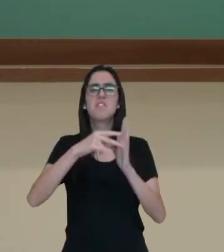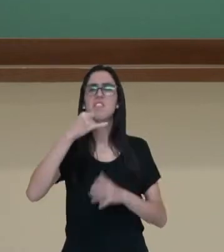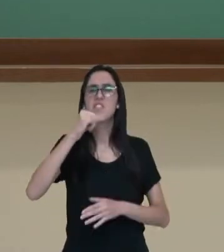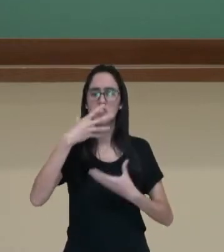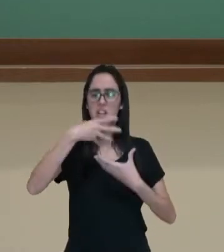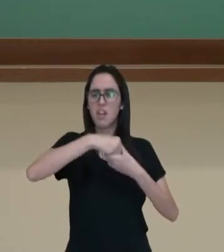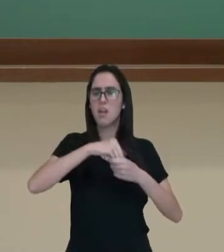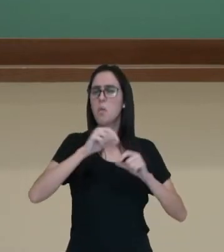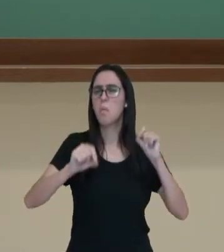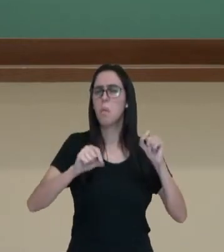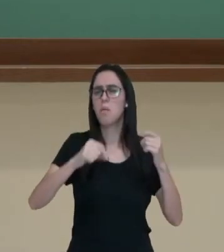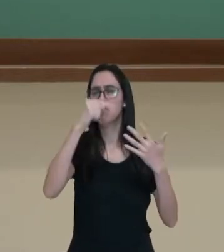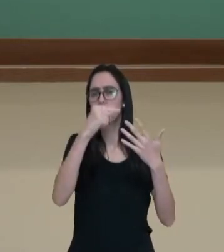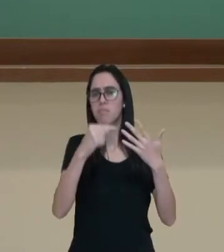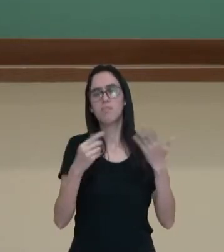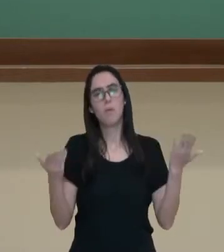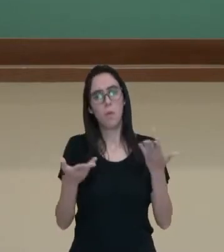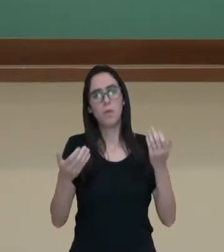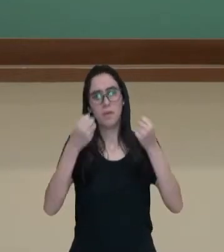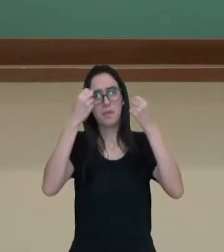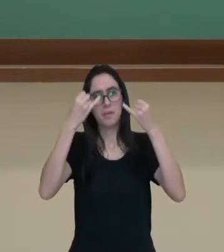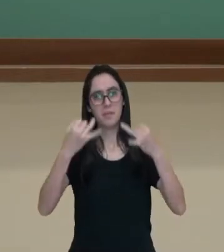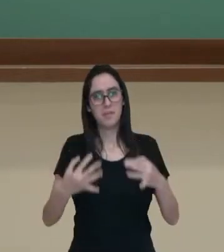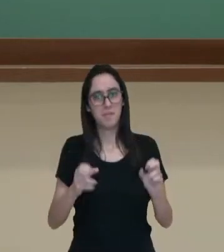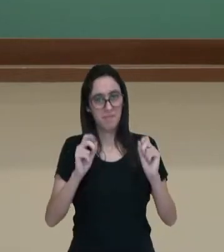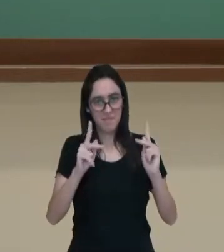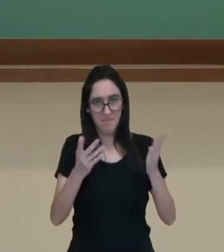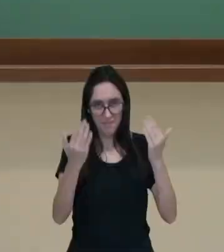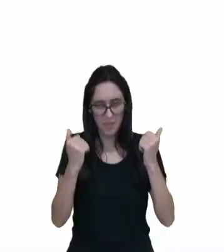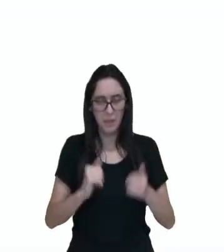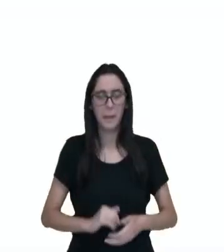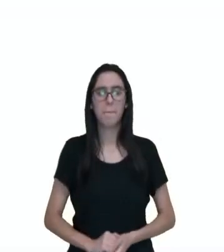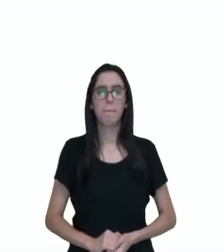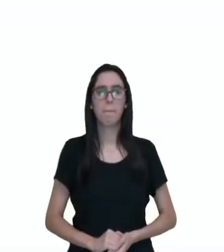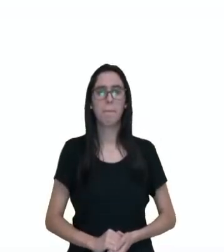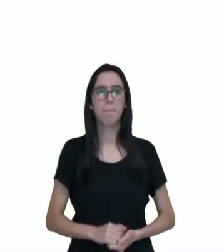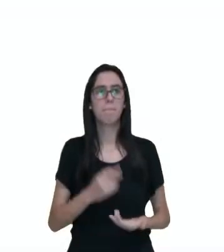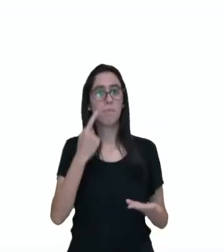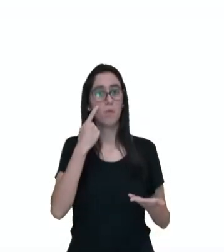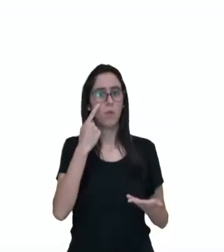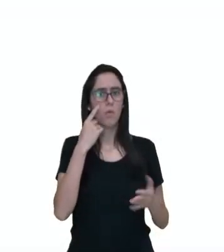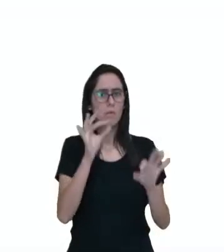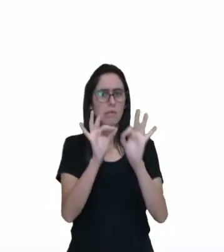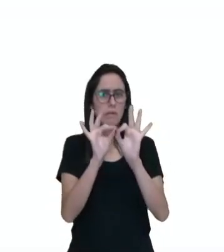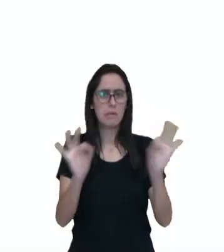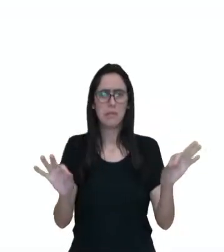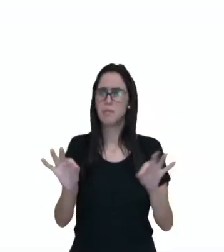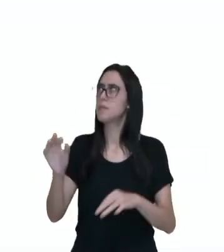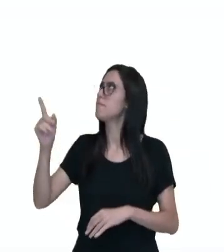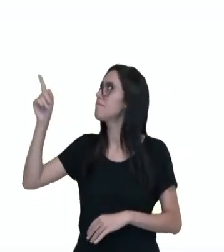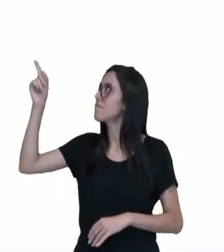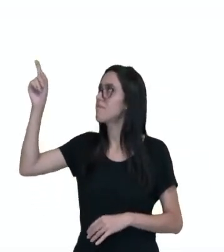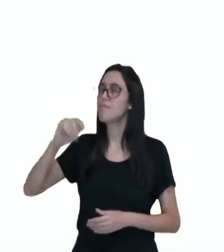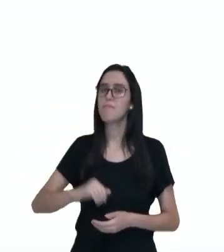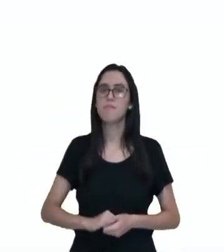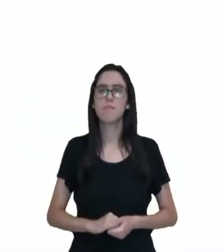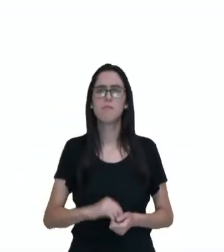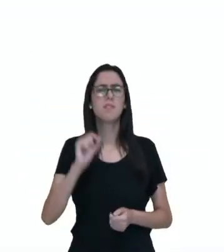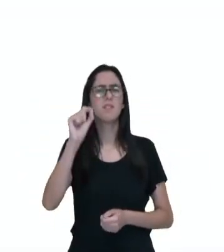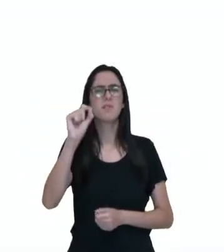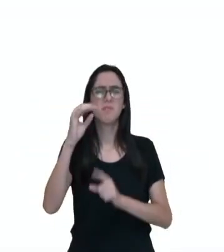e assim por diante. Então, vamos lá? Olha só, pessoal, bem simples. A temperatura, o que